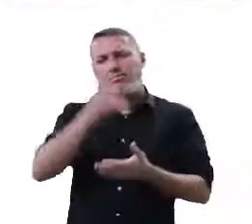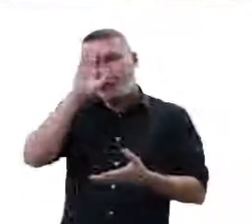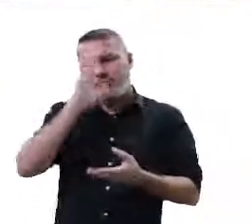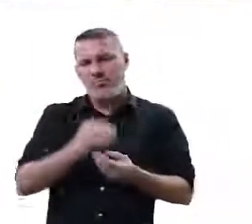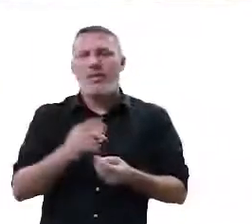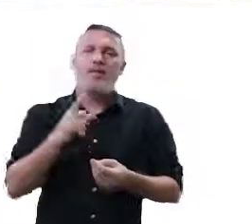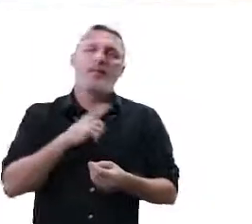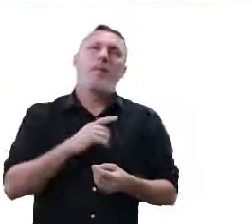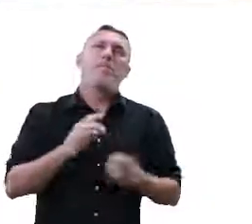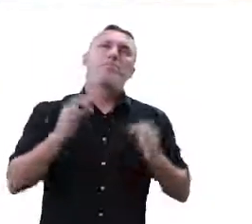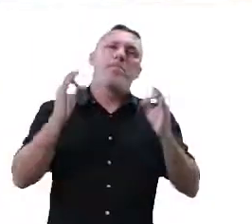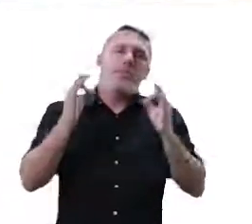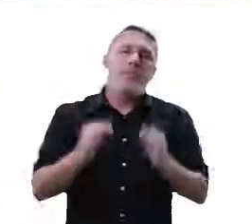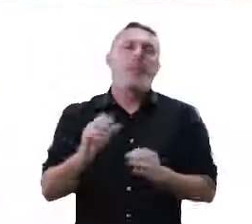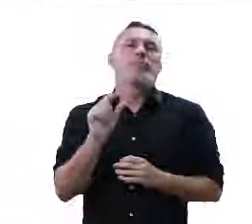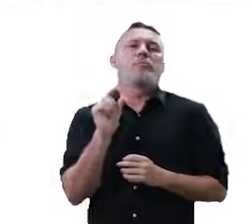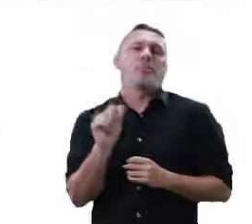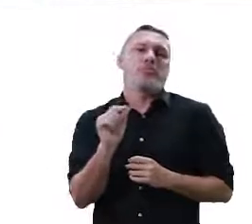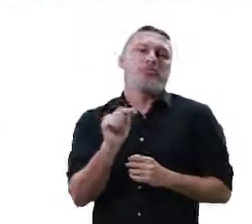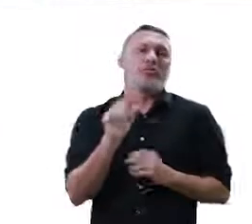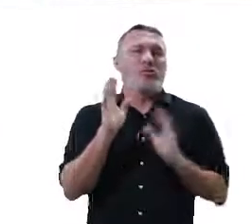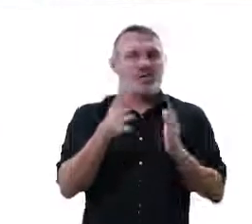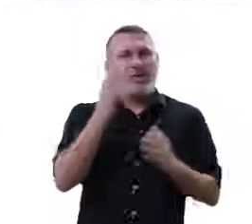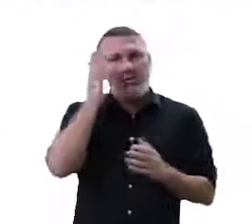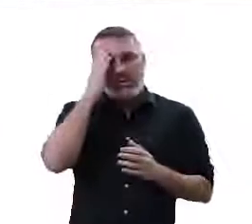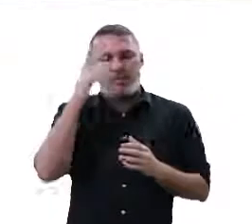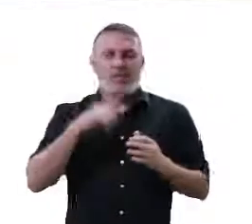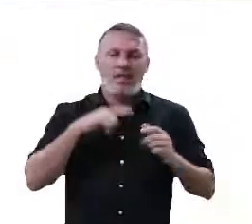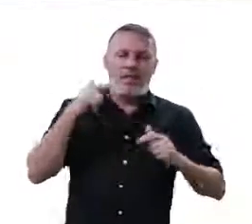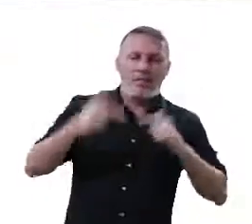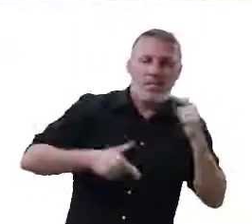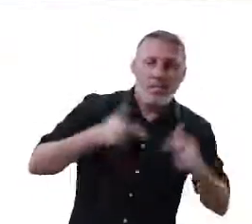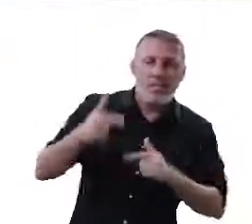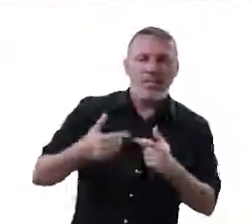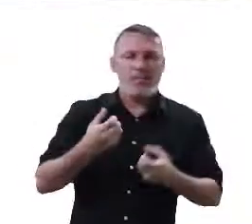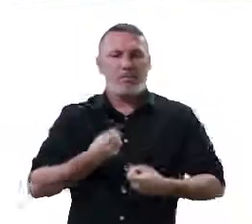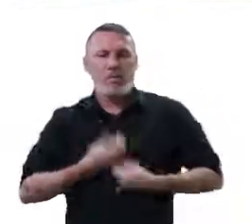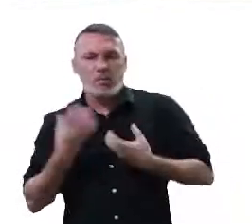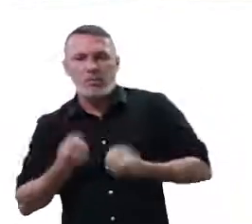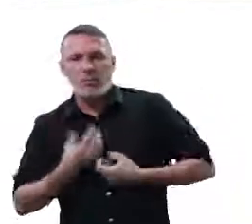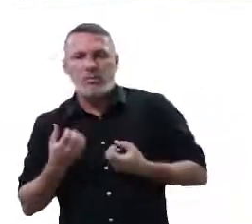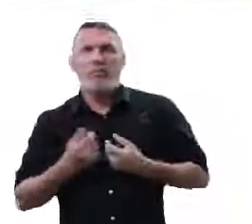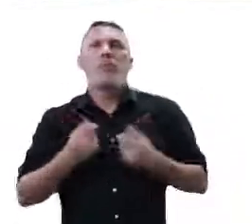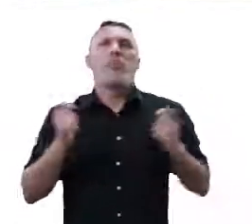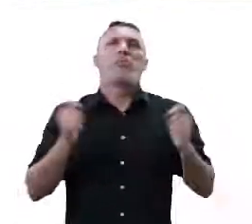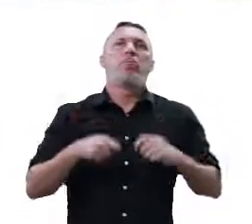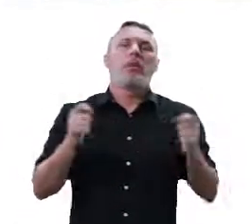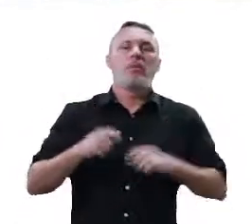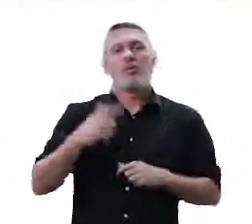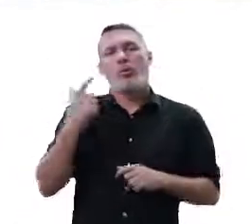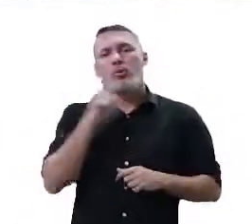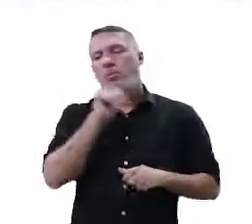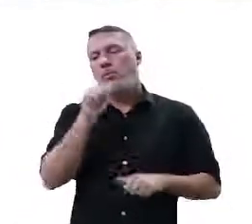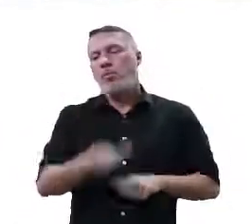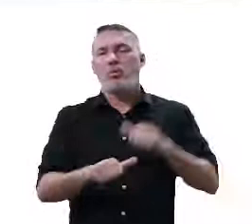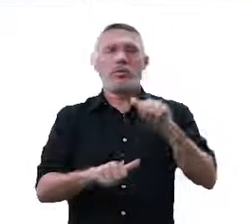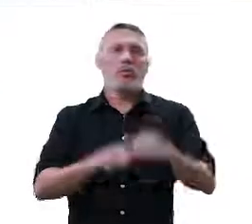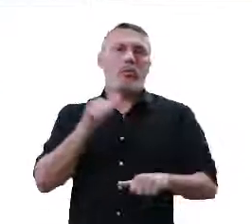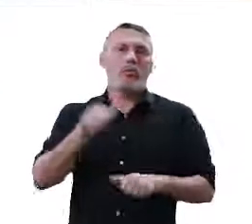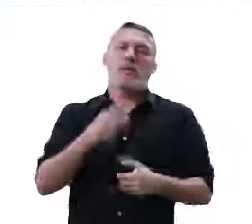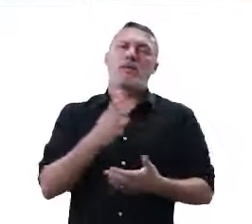é exatamente o fato de que essas forças produtivas elas estão em